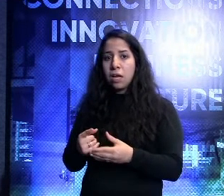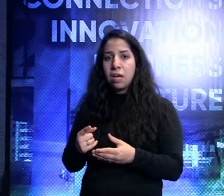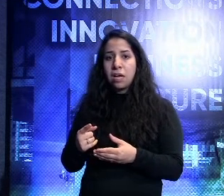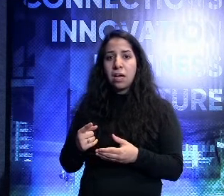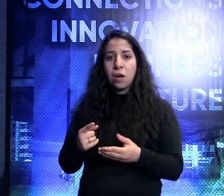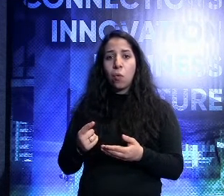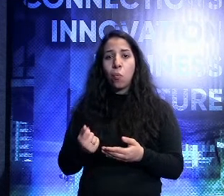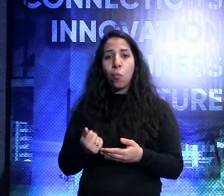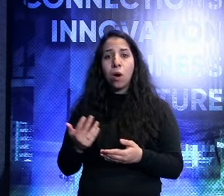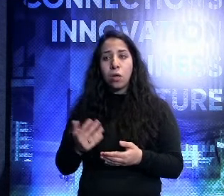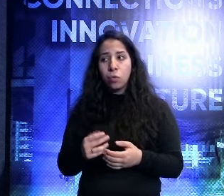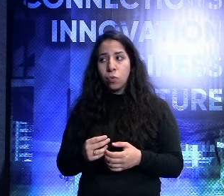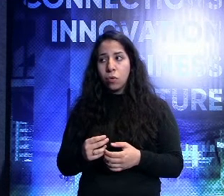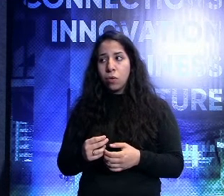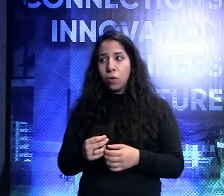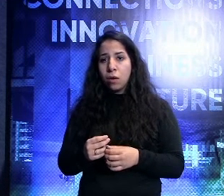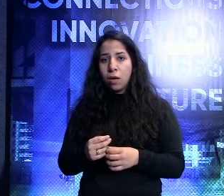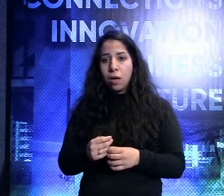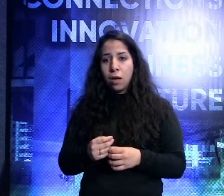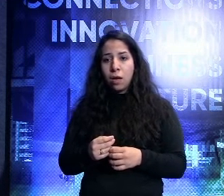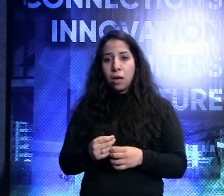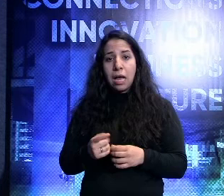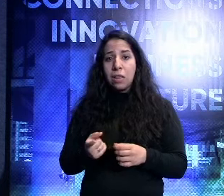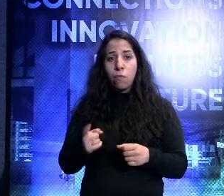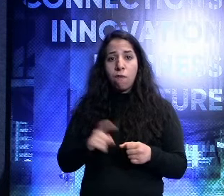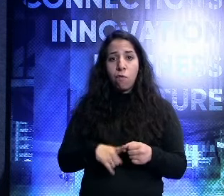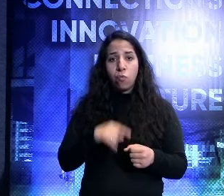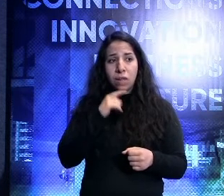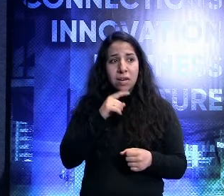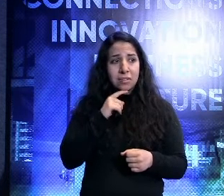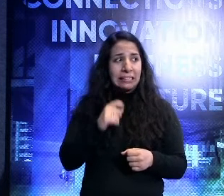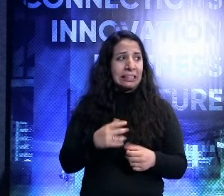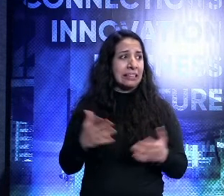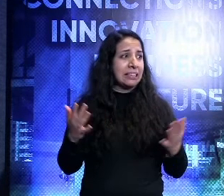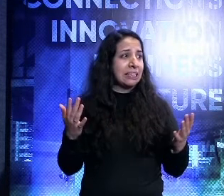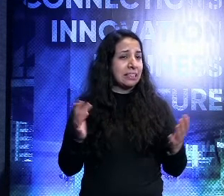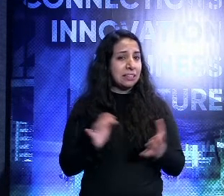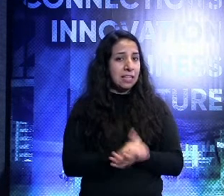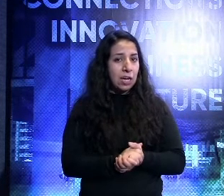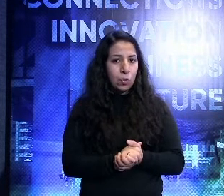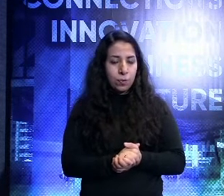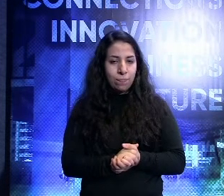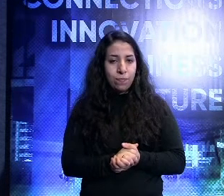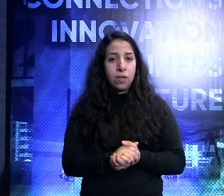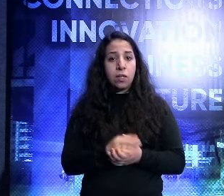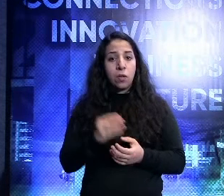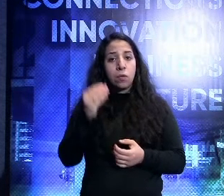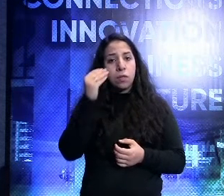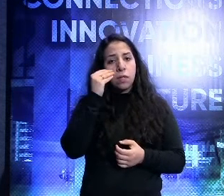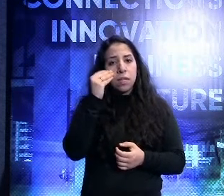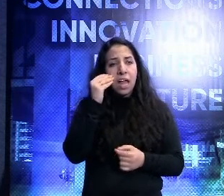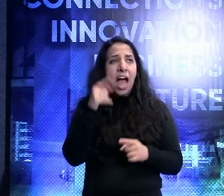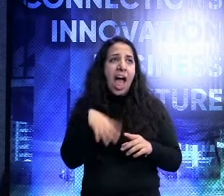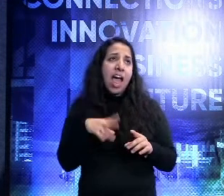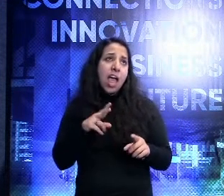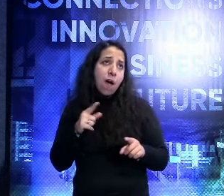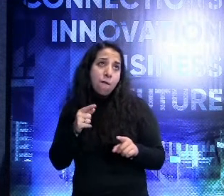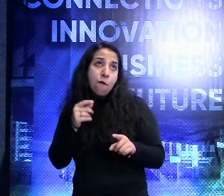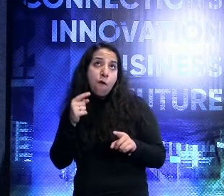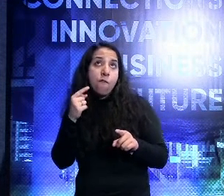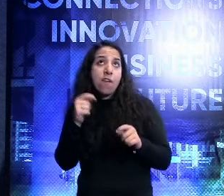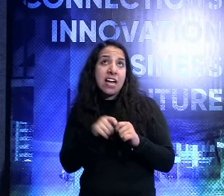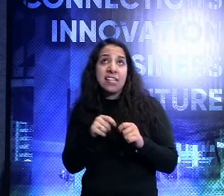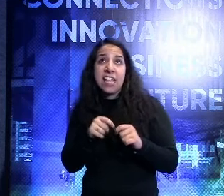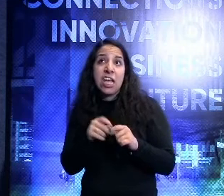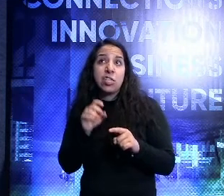cuidado em testar coisas do tipo, vou dar um truncate nessa tabela aqui, só para ver o que vai acontecer. Não dá para reverter,